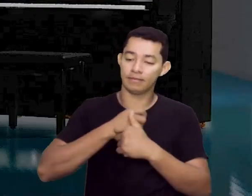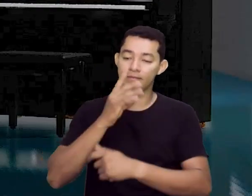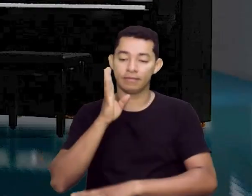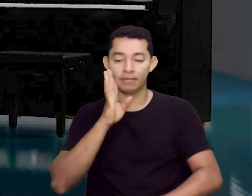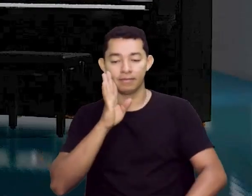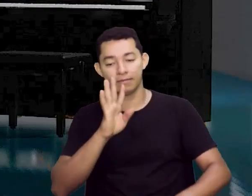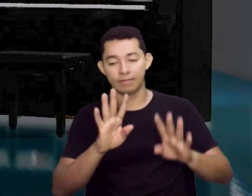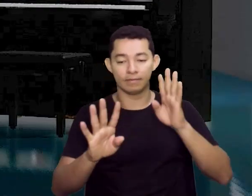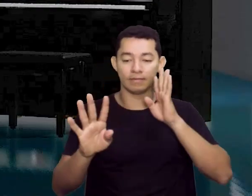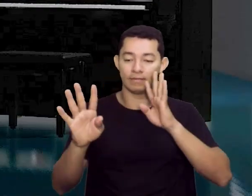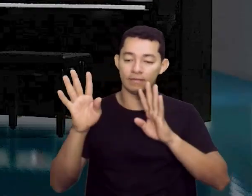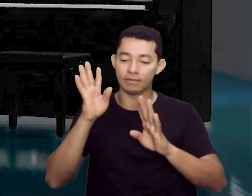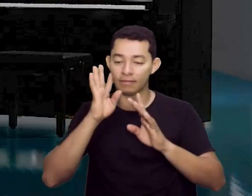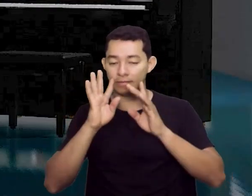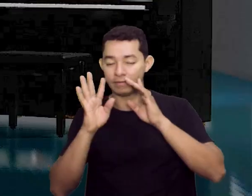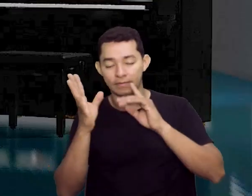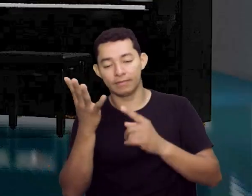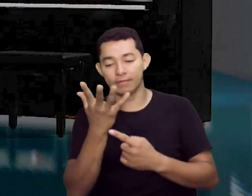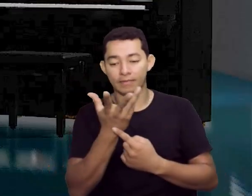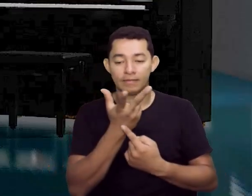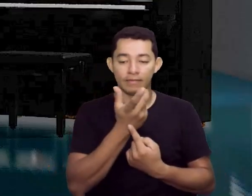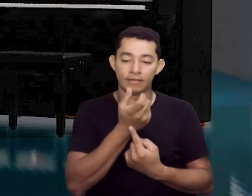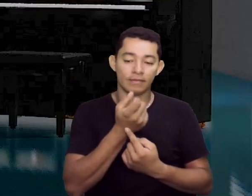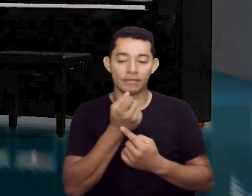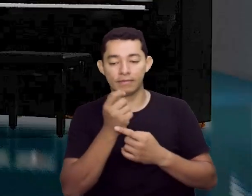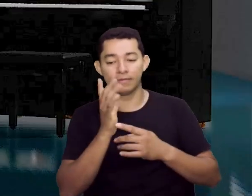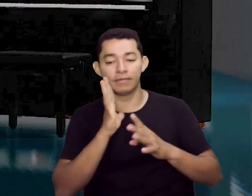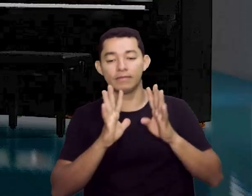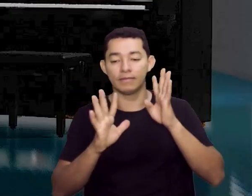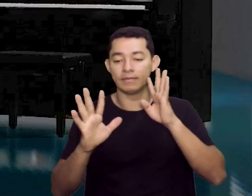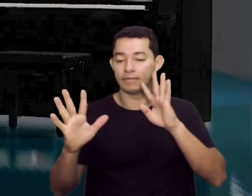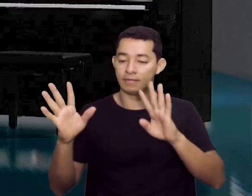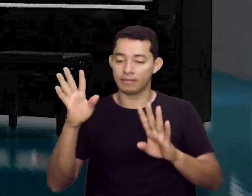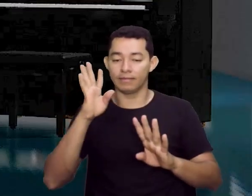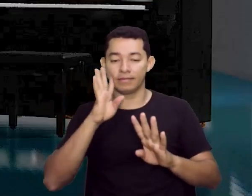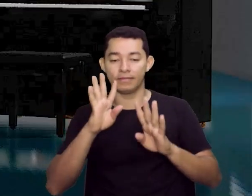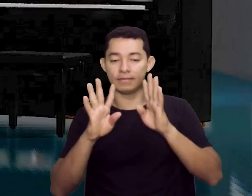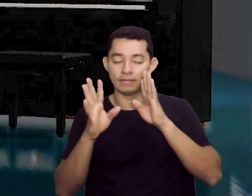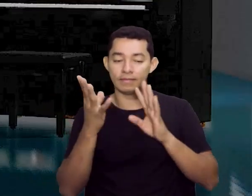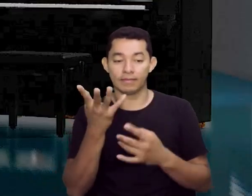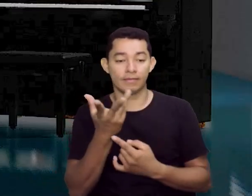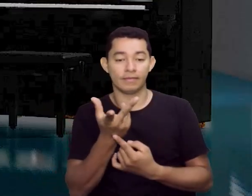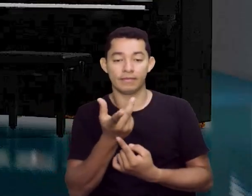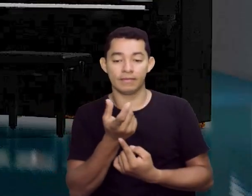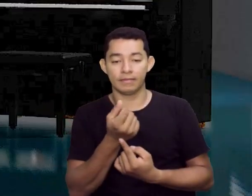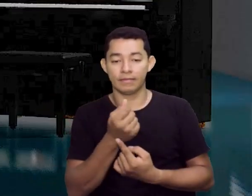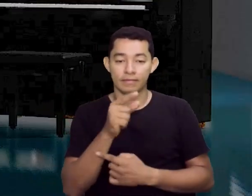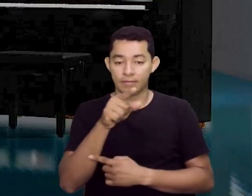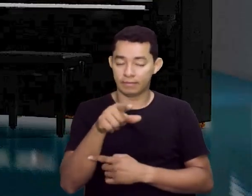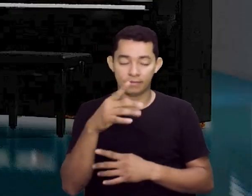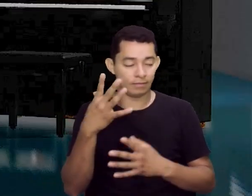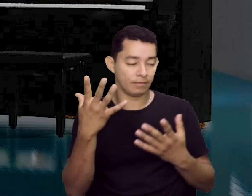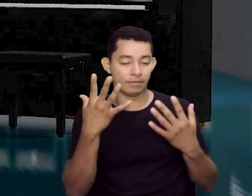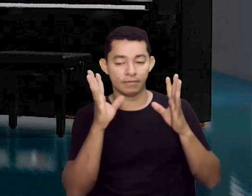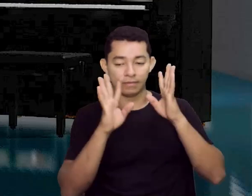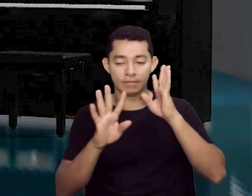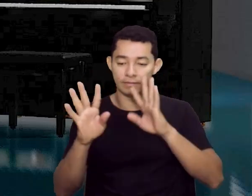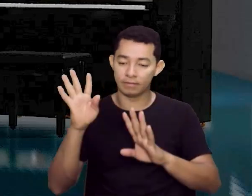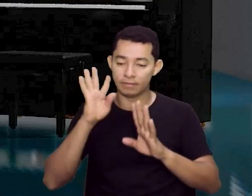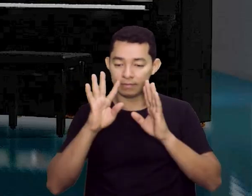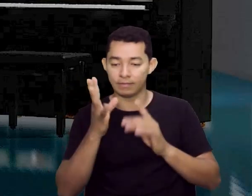legal, arte é tão legal, arte é tão legal, é tão legal.